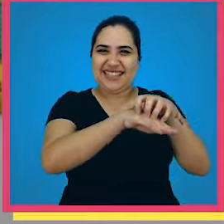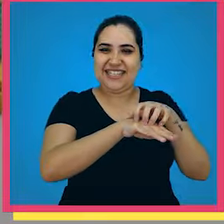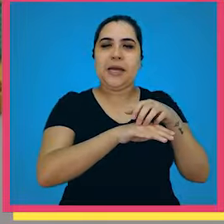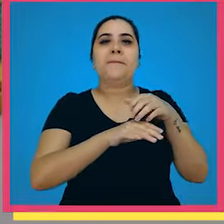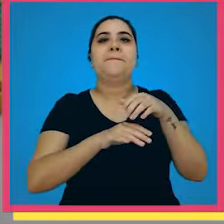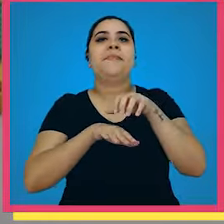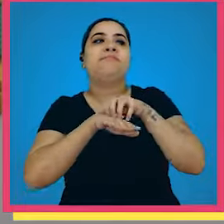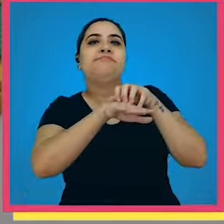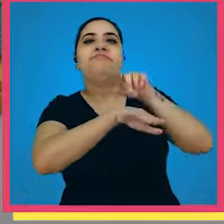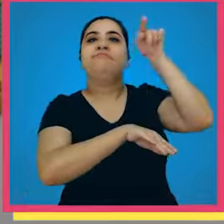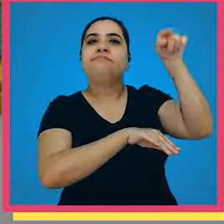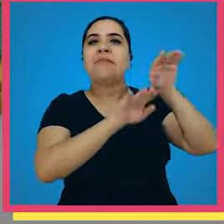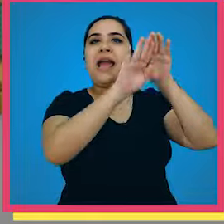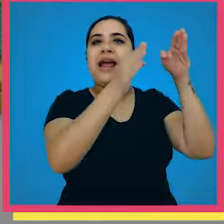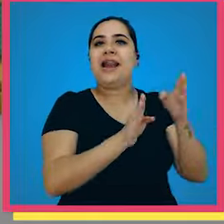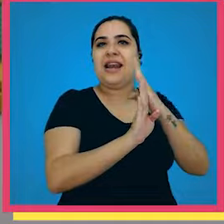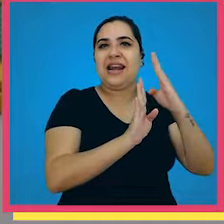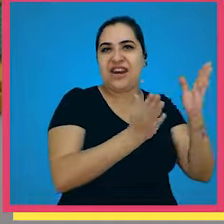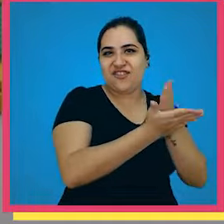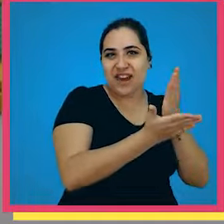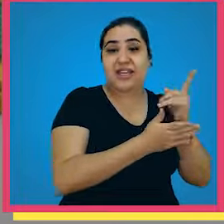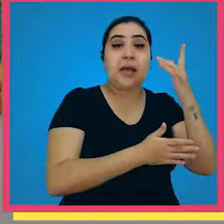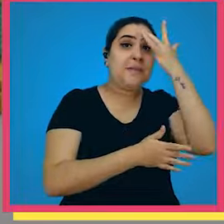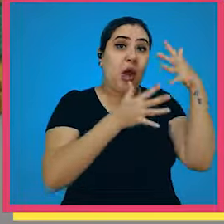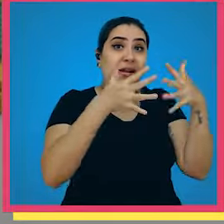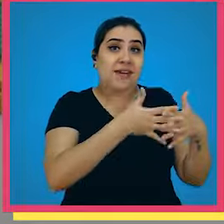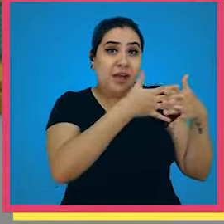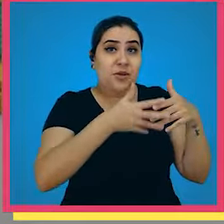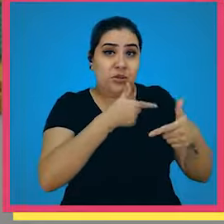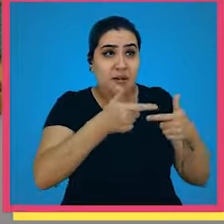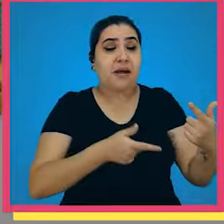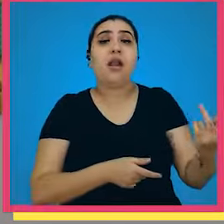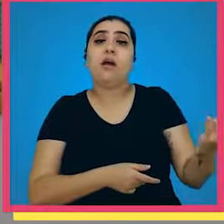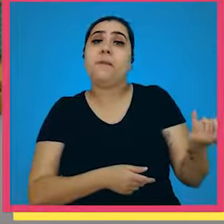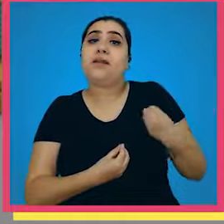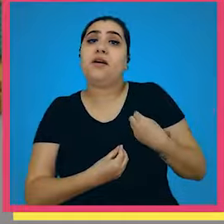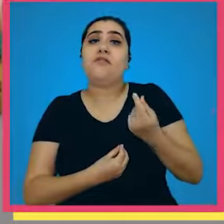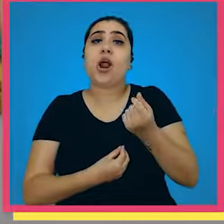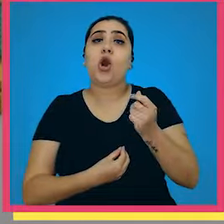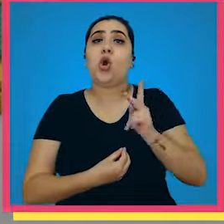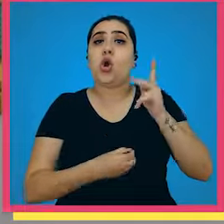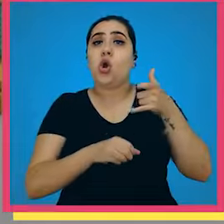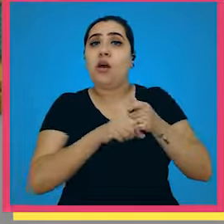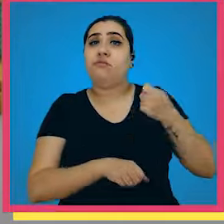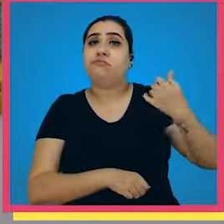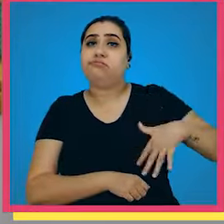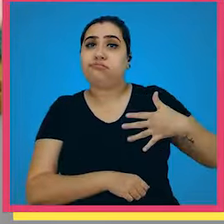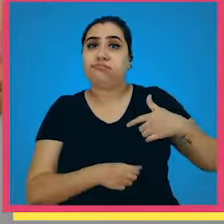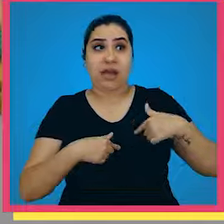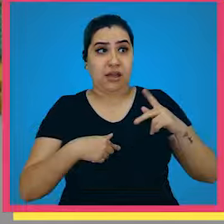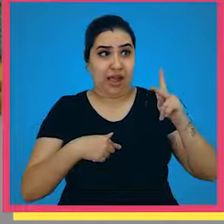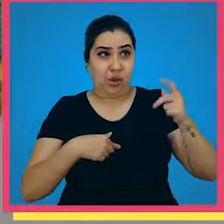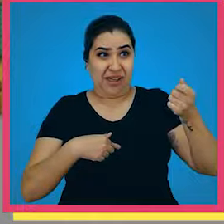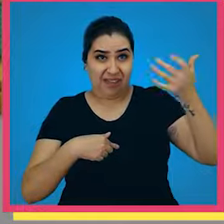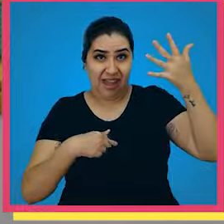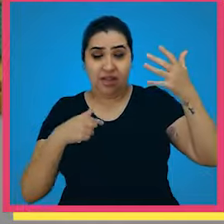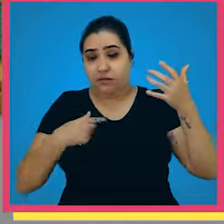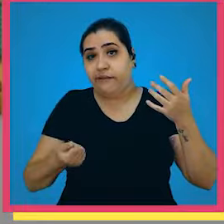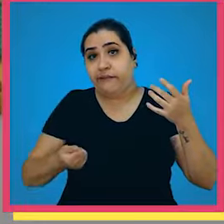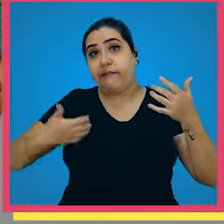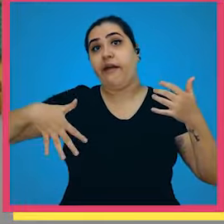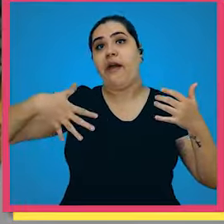frete, né, para enviar para as livrarias, então os caminhoneiros nos repassam o aumento do diesel. Então, se o diesel sobe, os